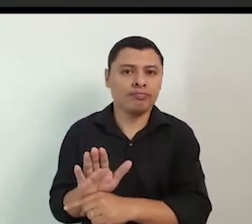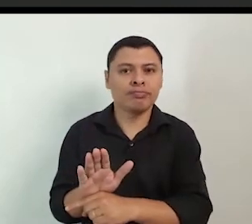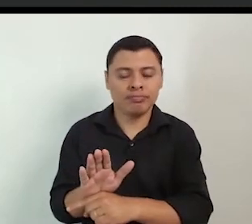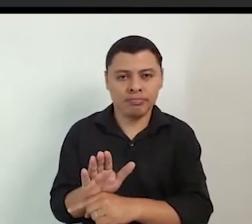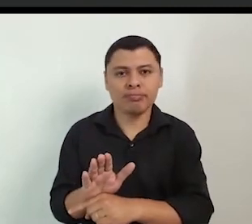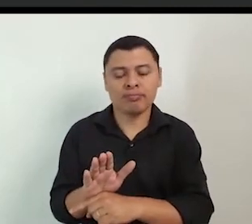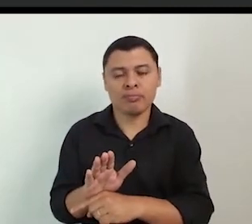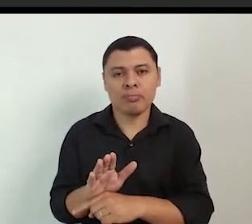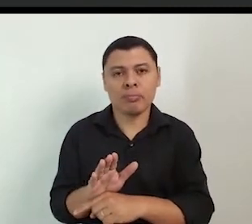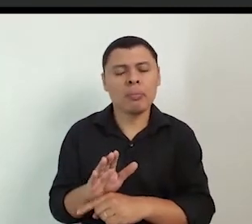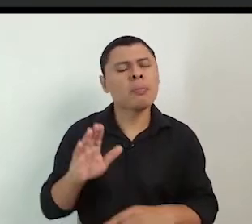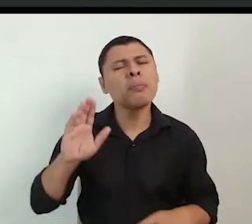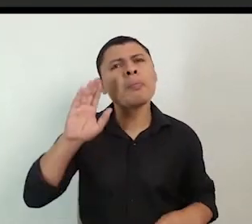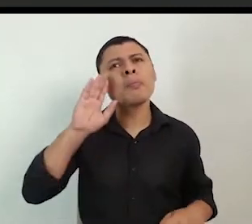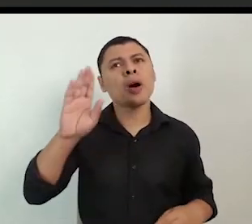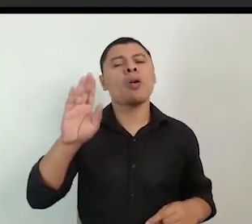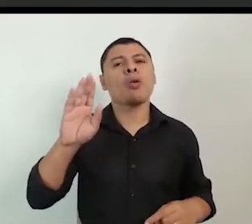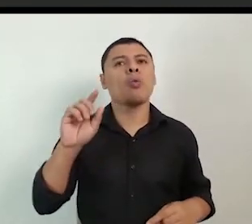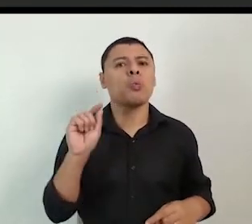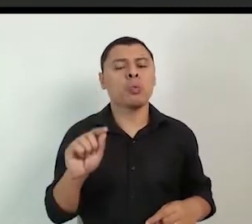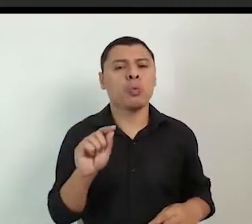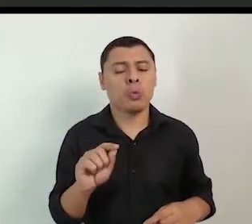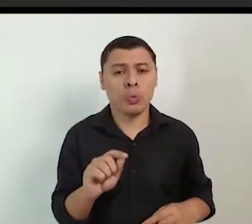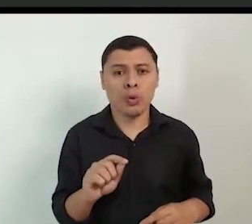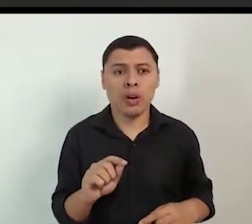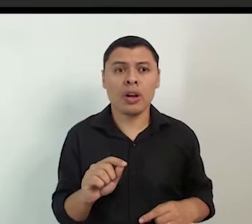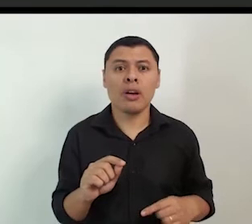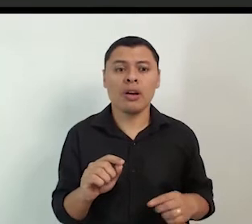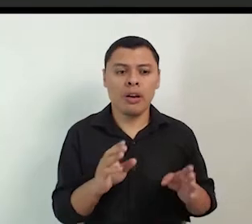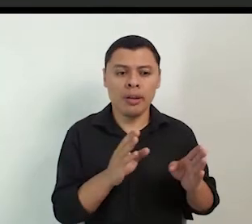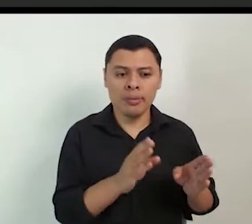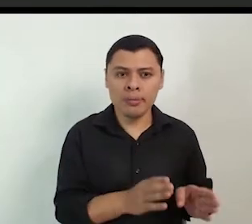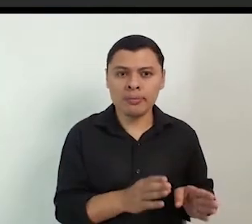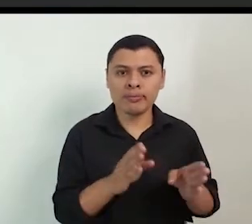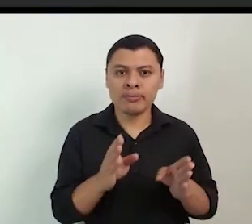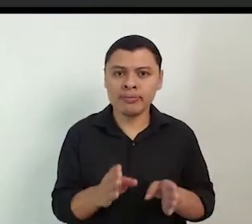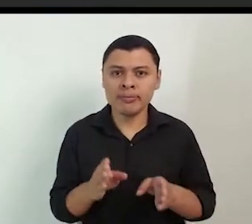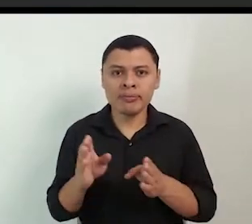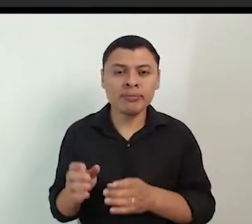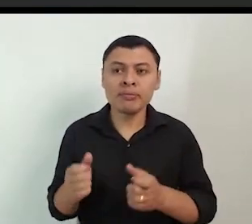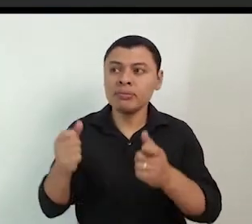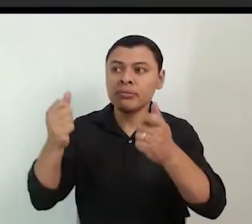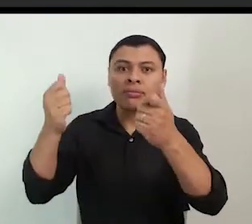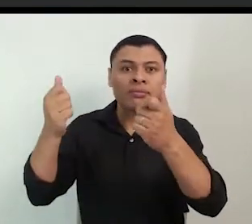principalmente porque todo o processo de explicar